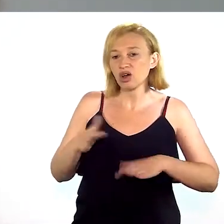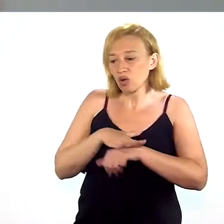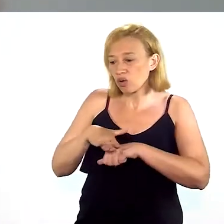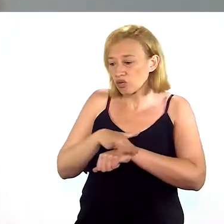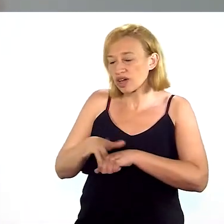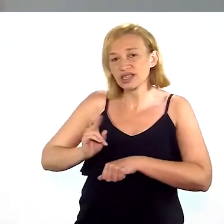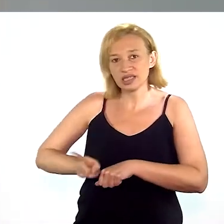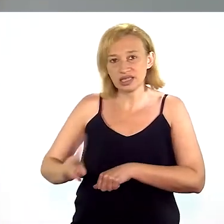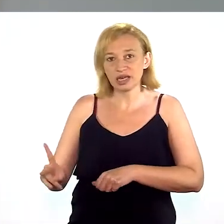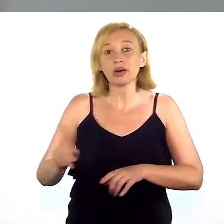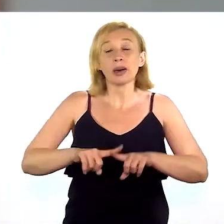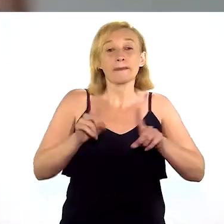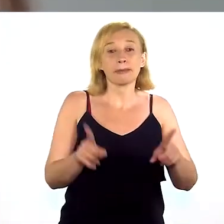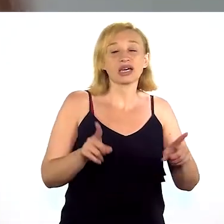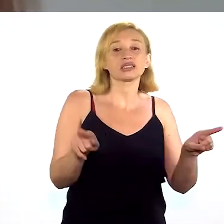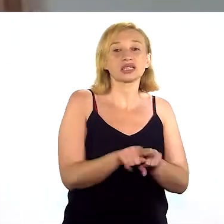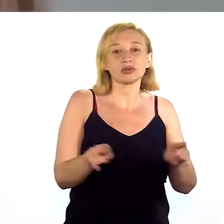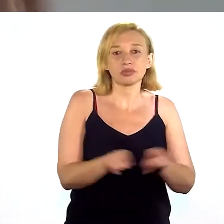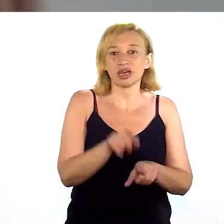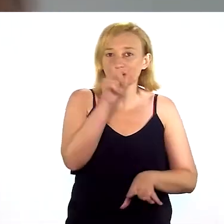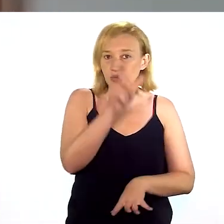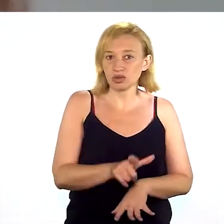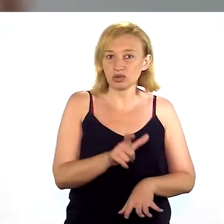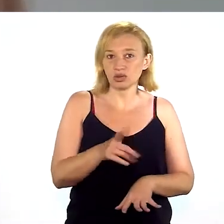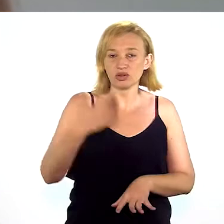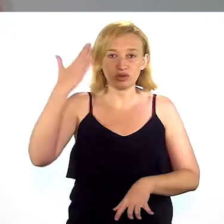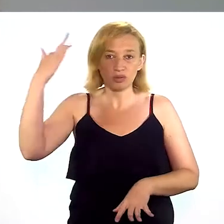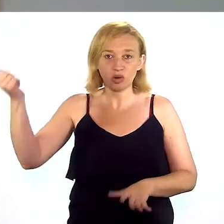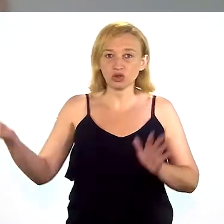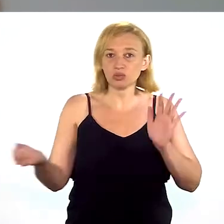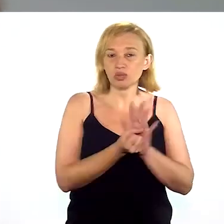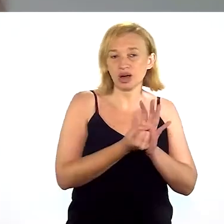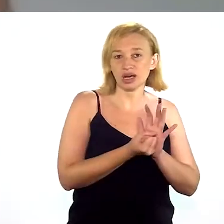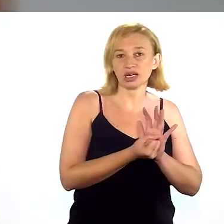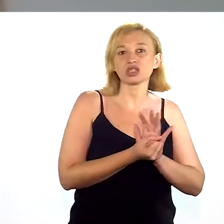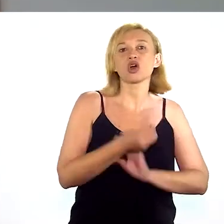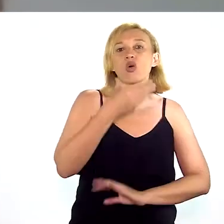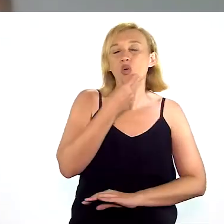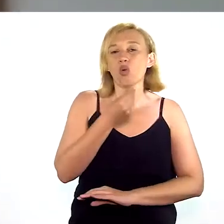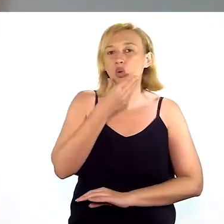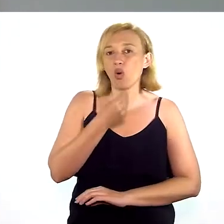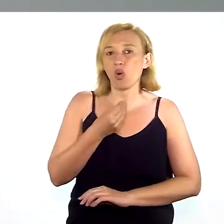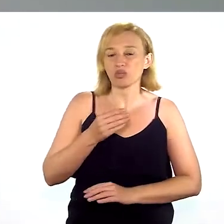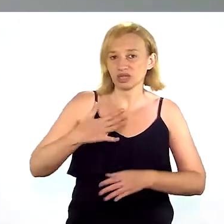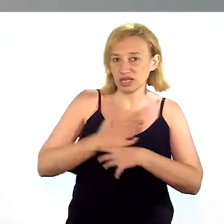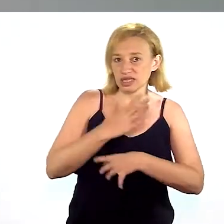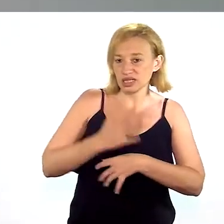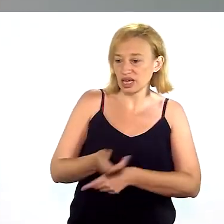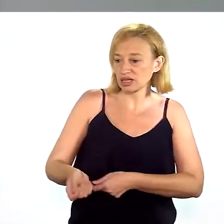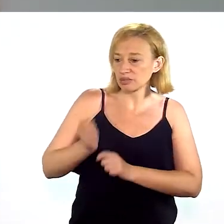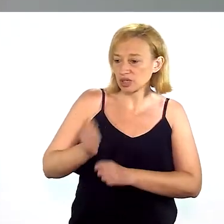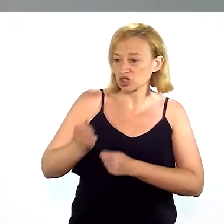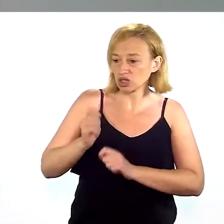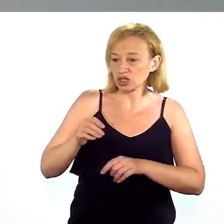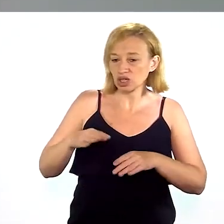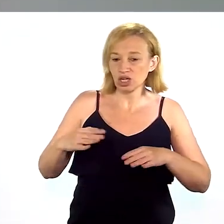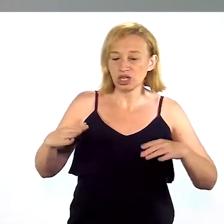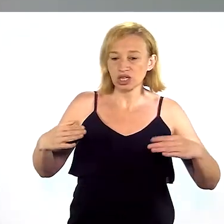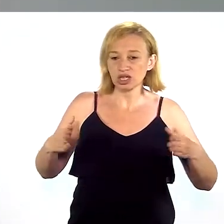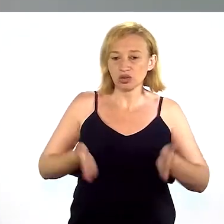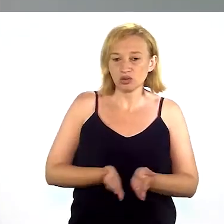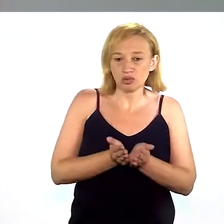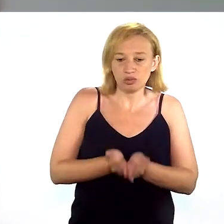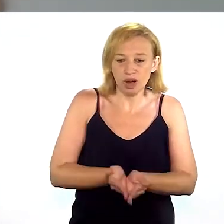ela conversa com as gaivotas. Mas também tem um personagem muito marcante, que é um homem da cidade, que quando está pescando com o pai, cruza com o